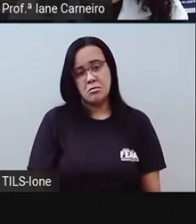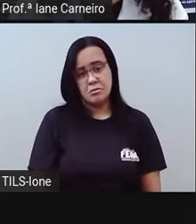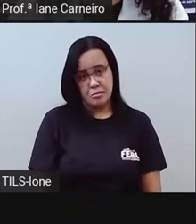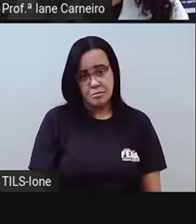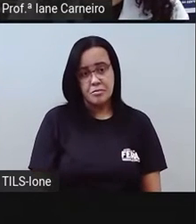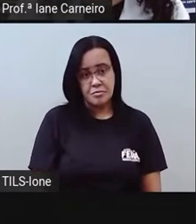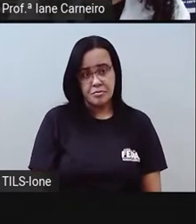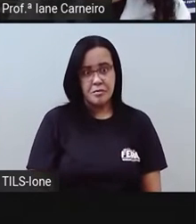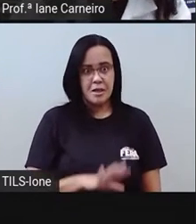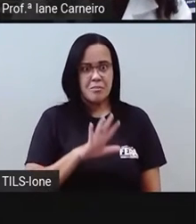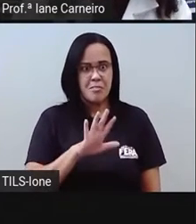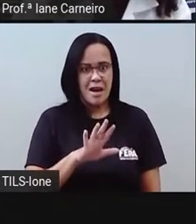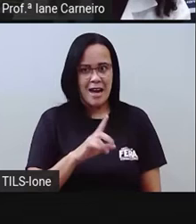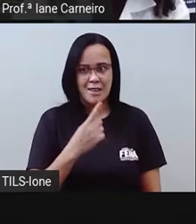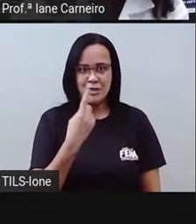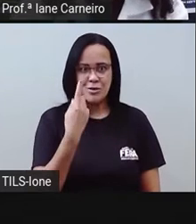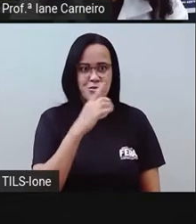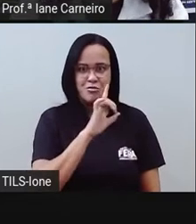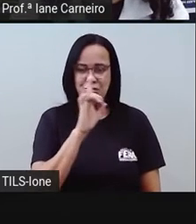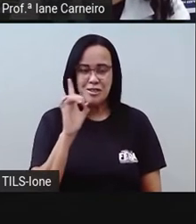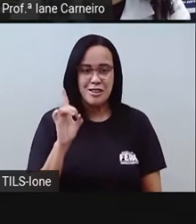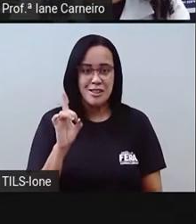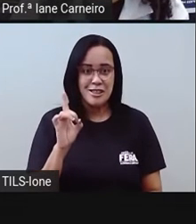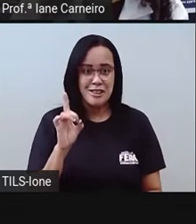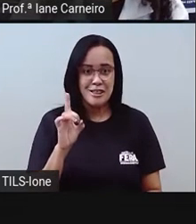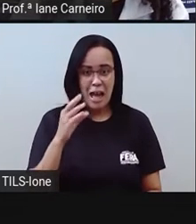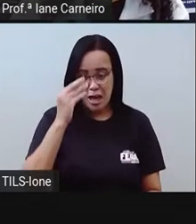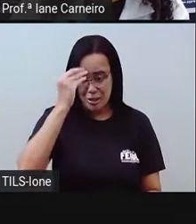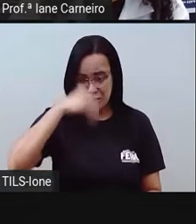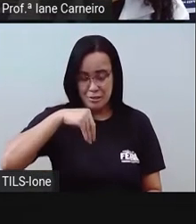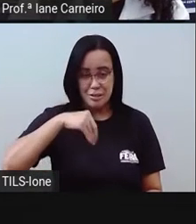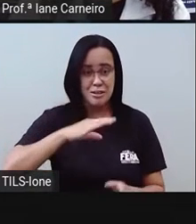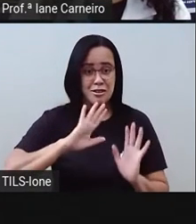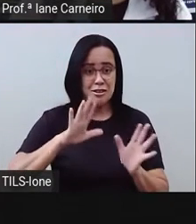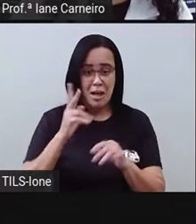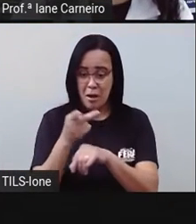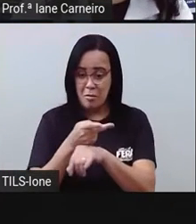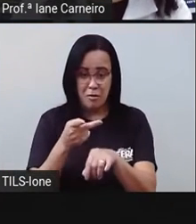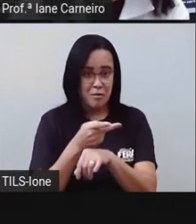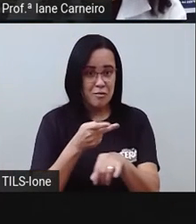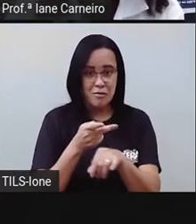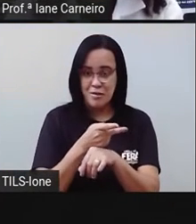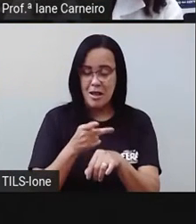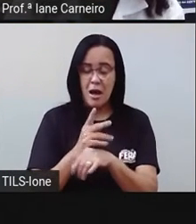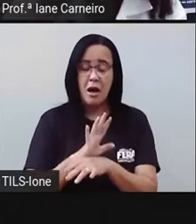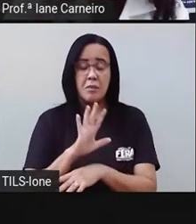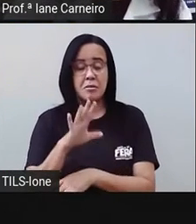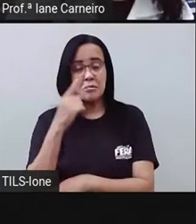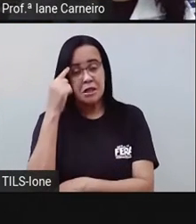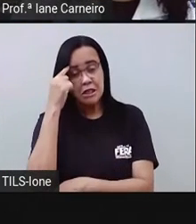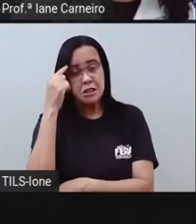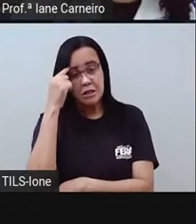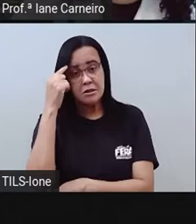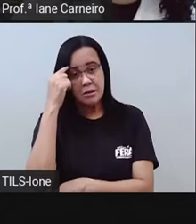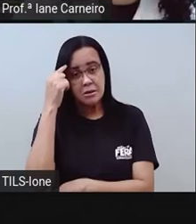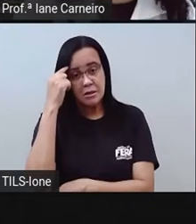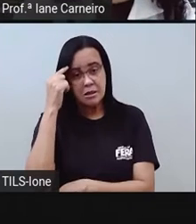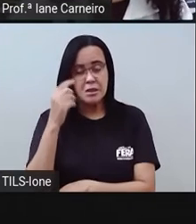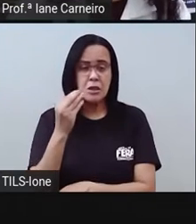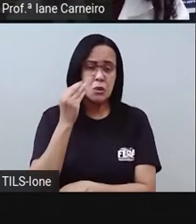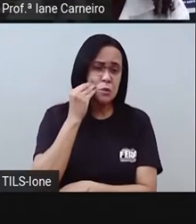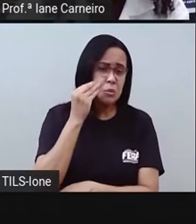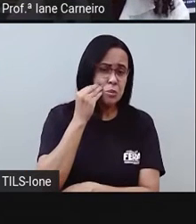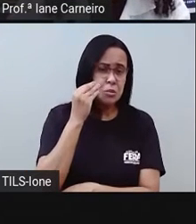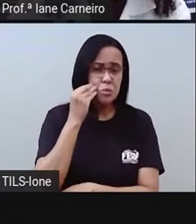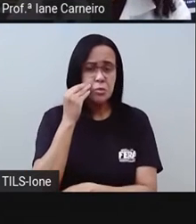Até que um dia, ele tinha desistido de procurar, pensando em porquê. Quanto mais tentava